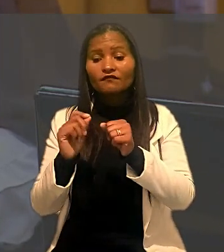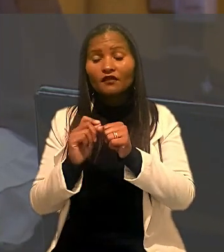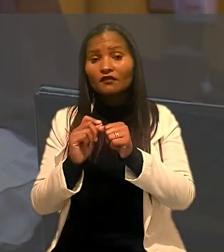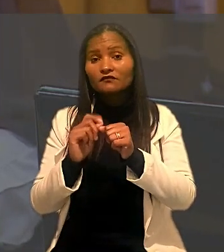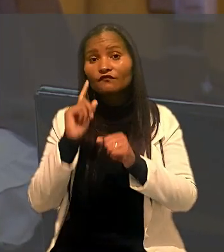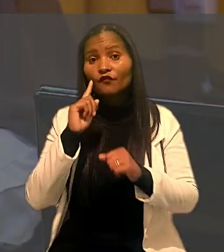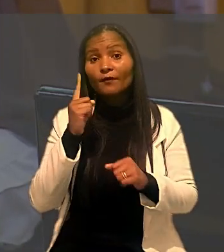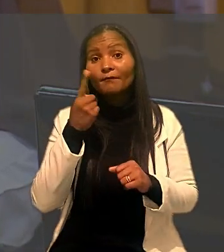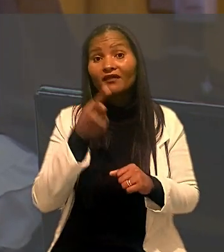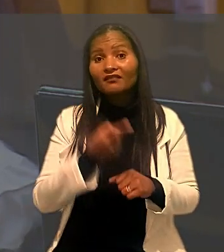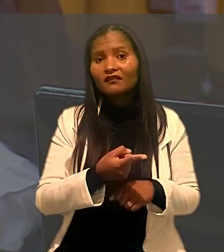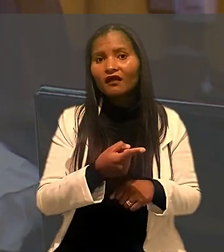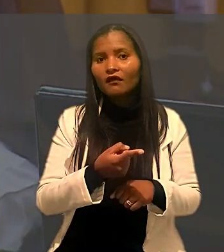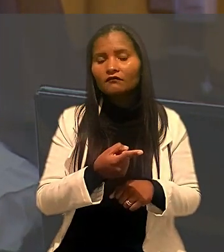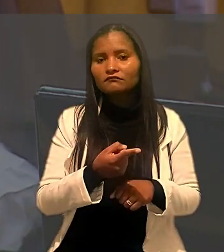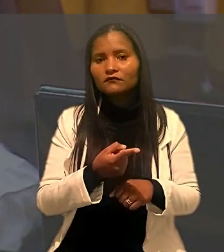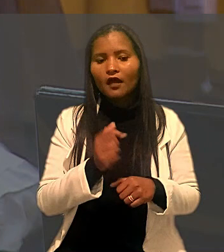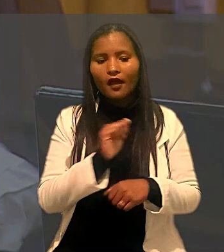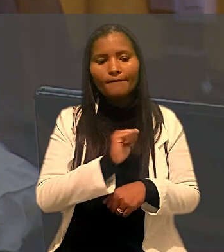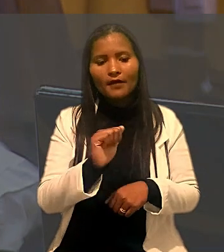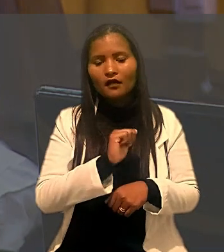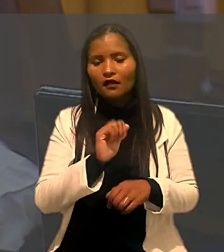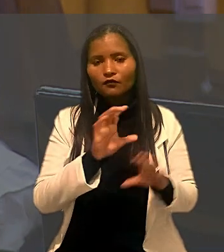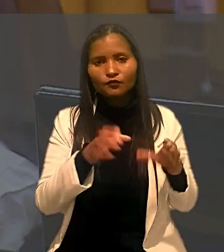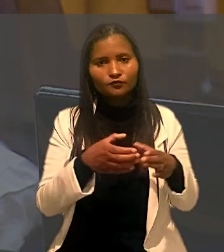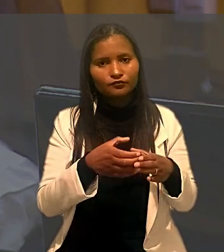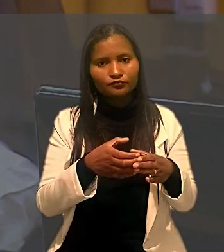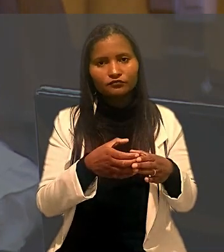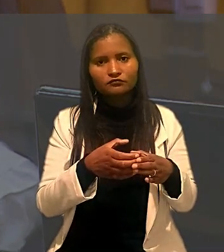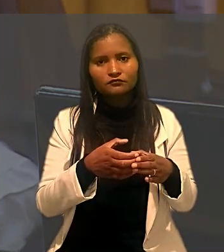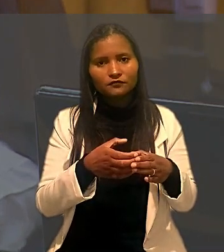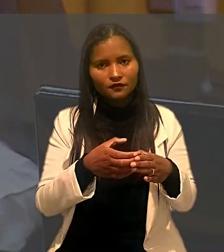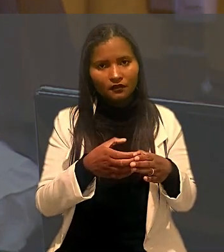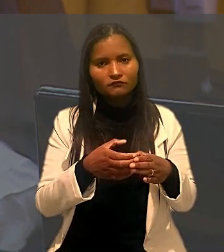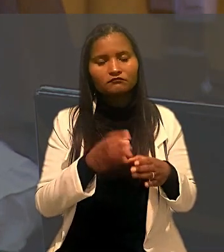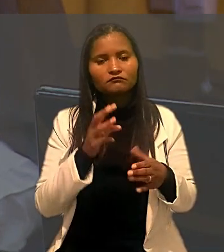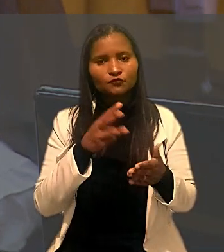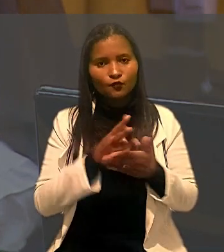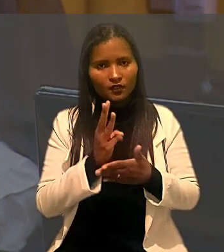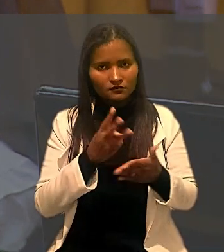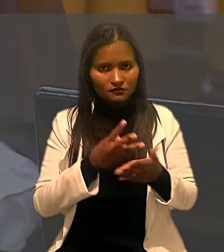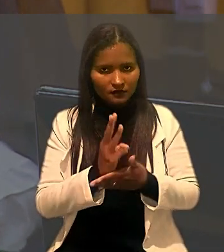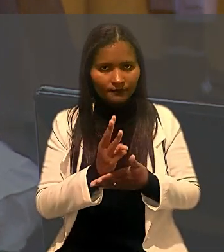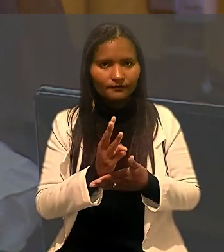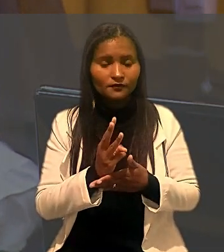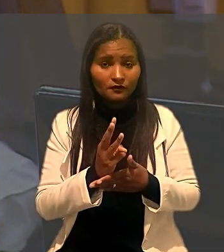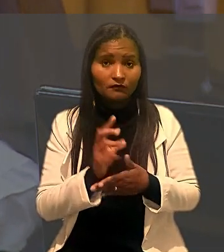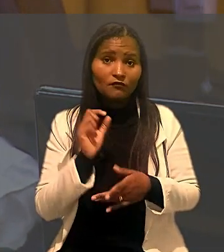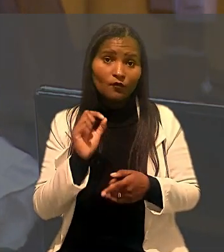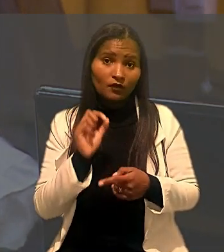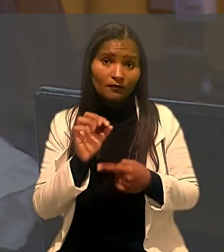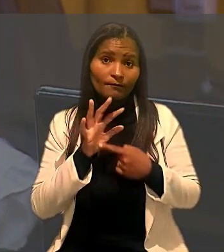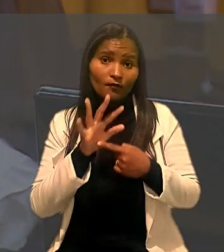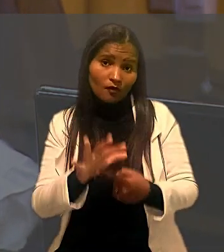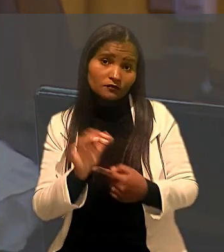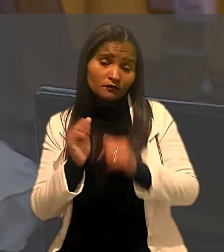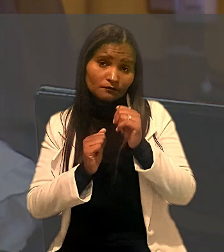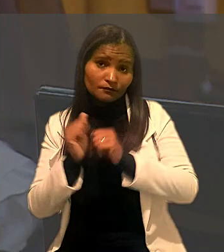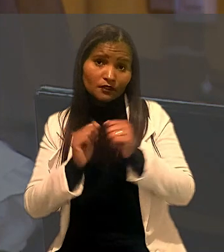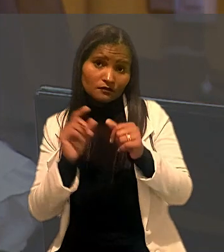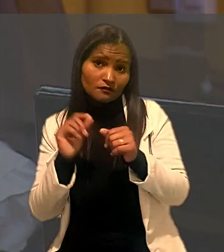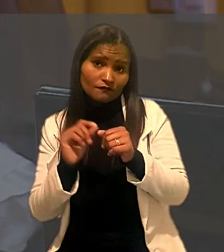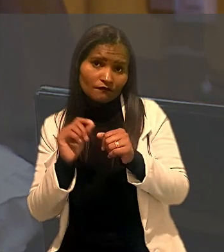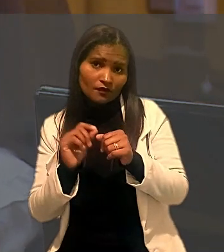empregador fez foi determinar a extinção desse grupo de WhatsApp, o que demonstra